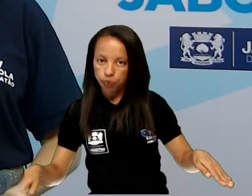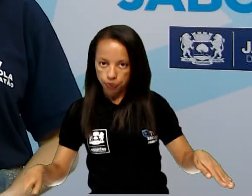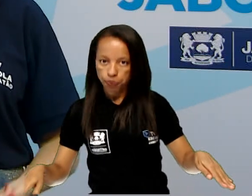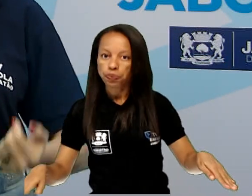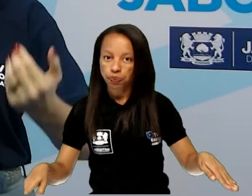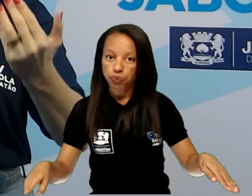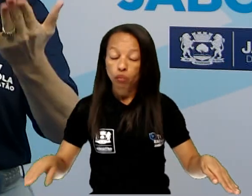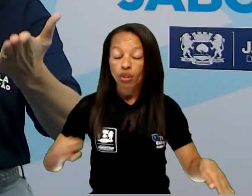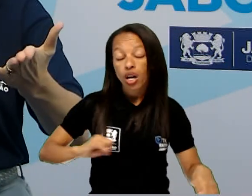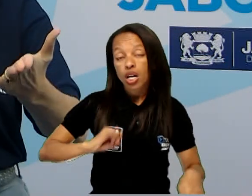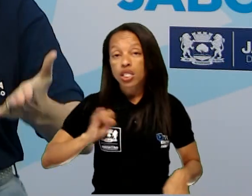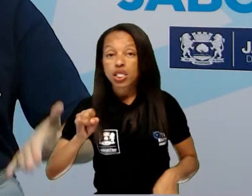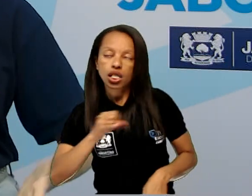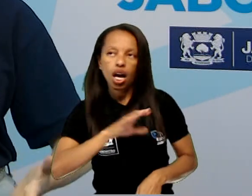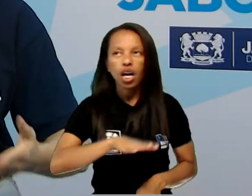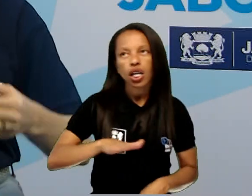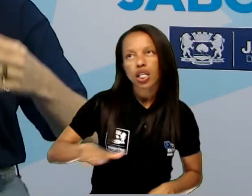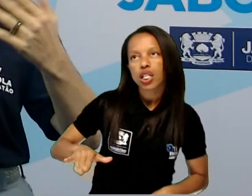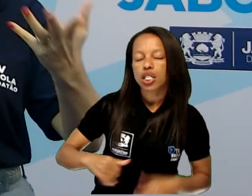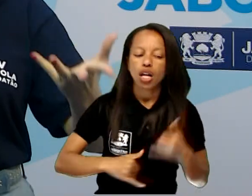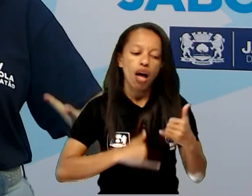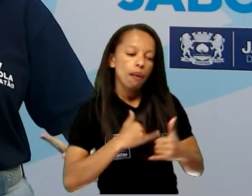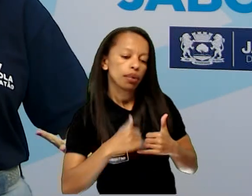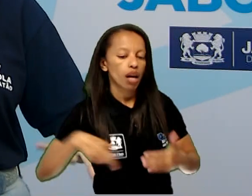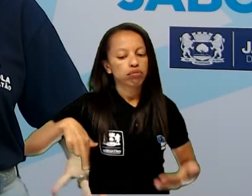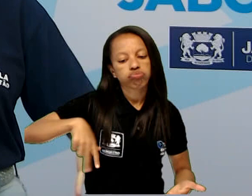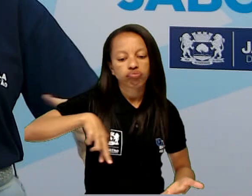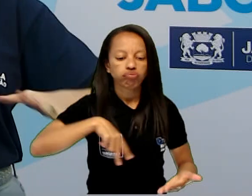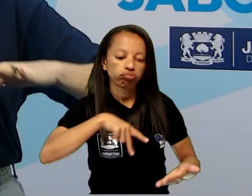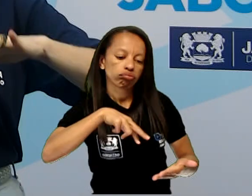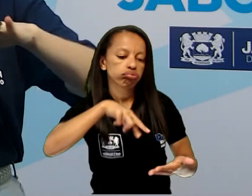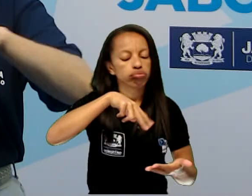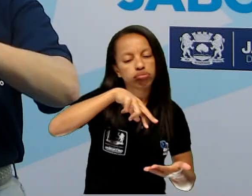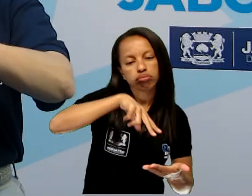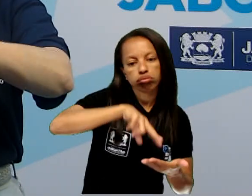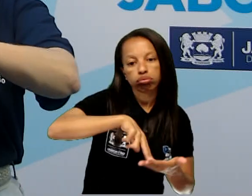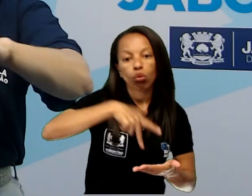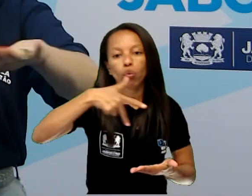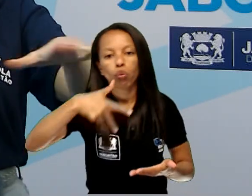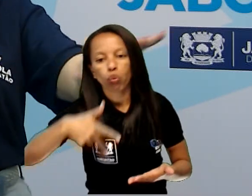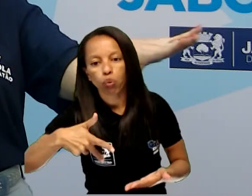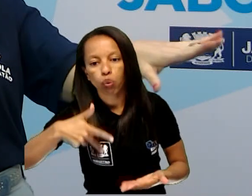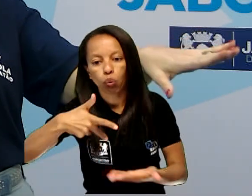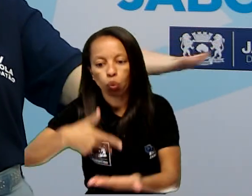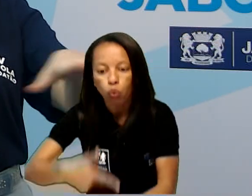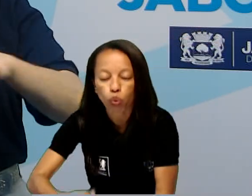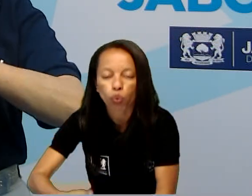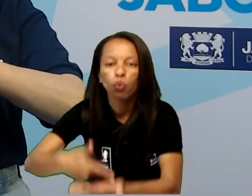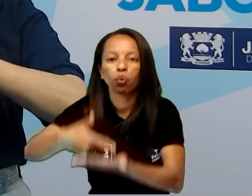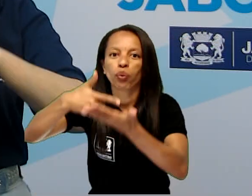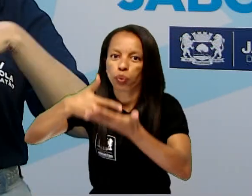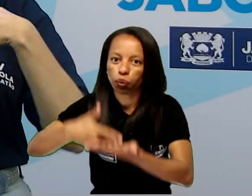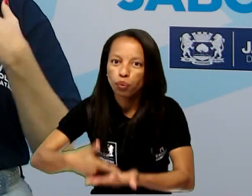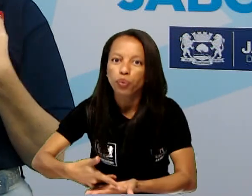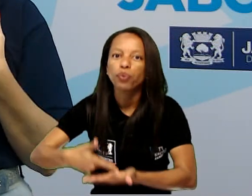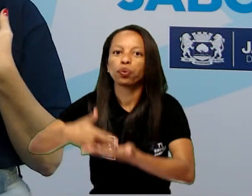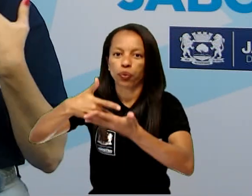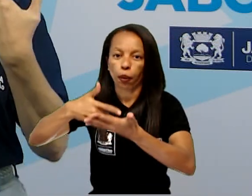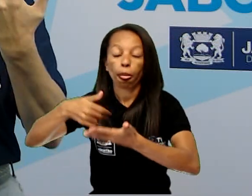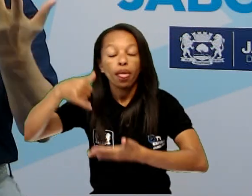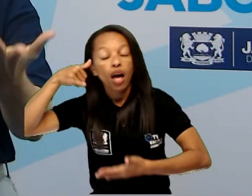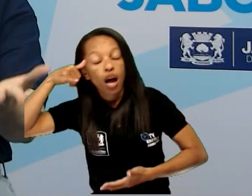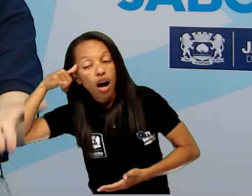um acaso a criança estiver ali brincando, se descuidar, aquela manta ela vai fazer aquela criança flutuar. Então,